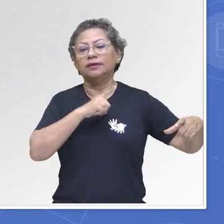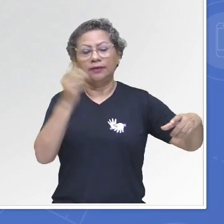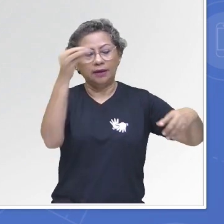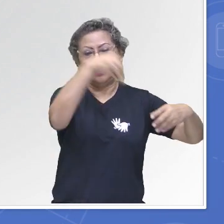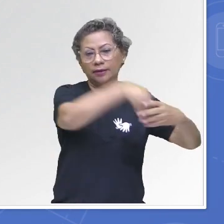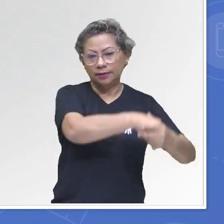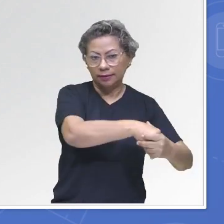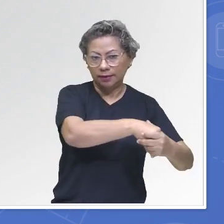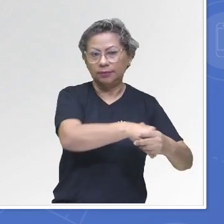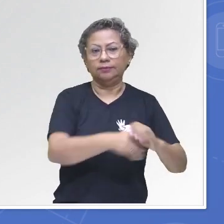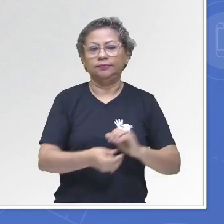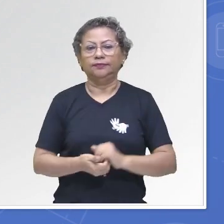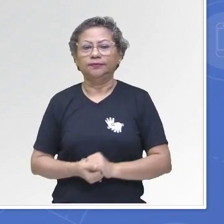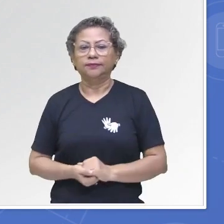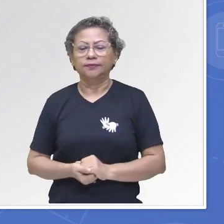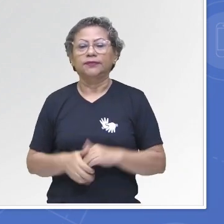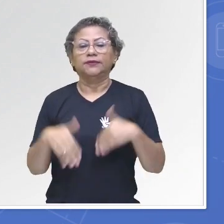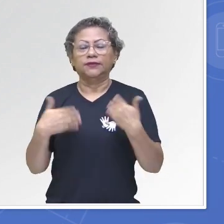comum. Então,